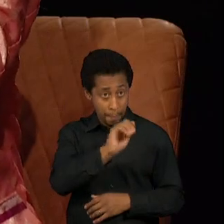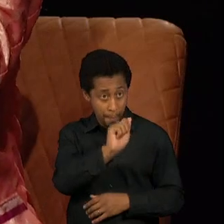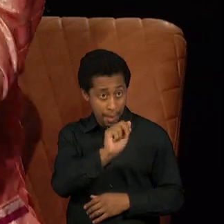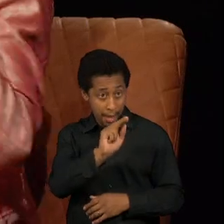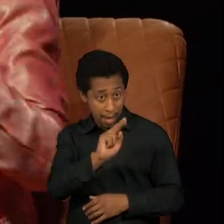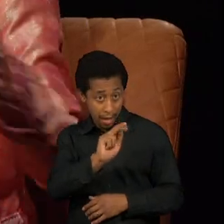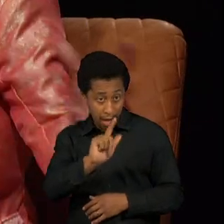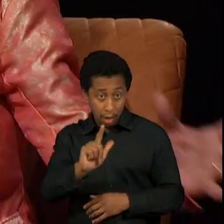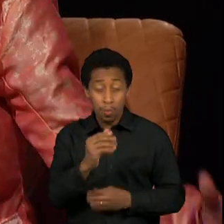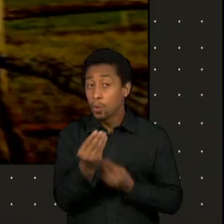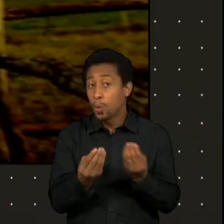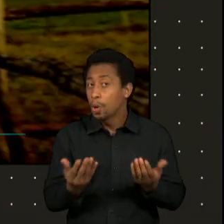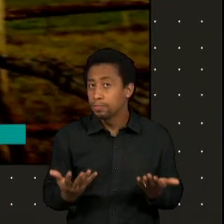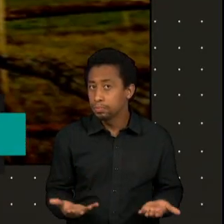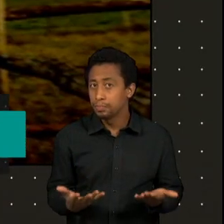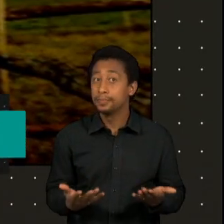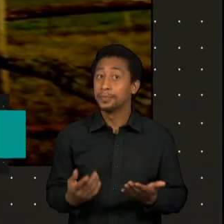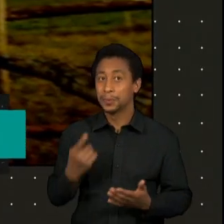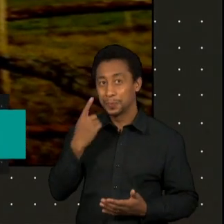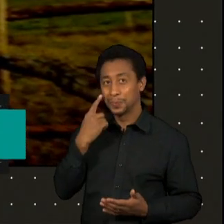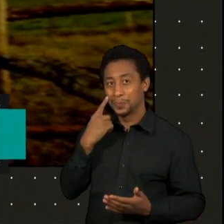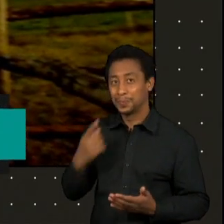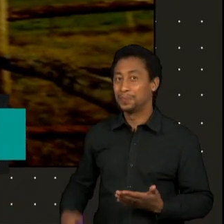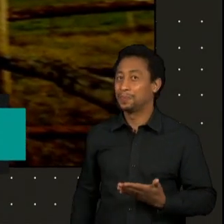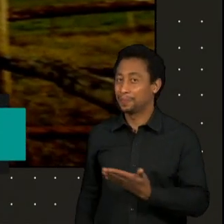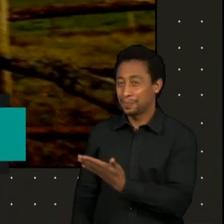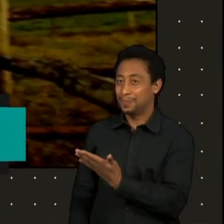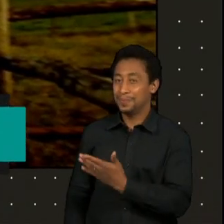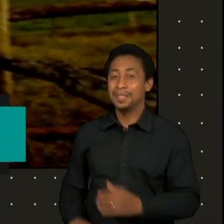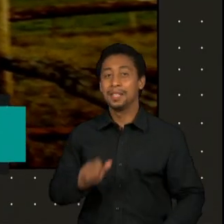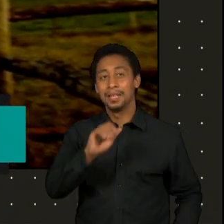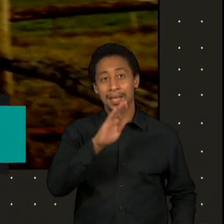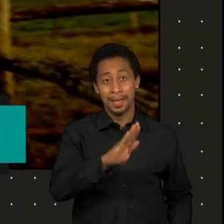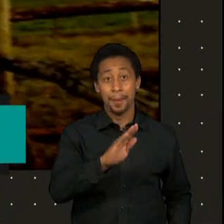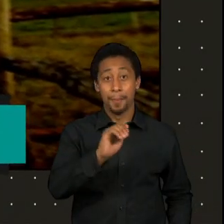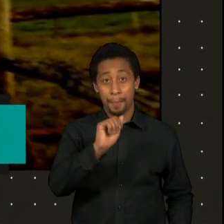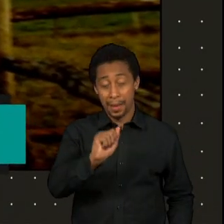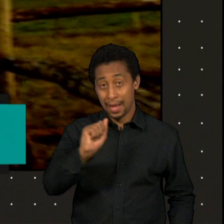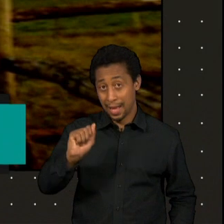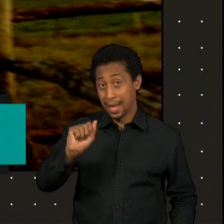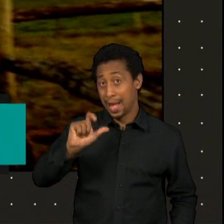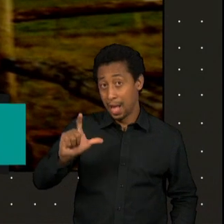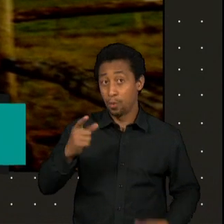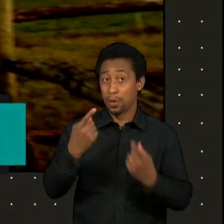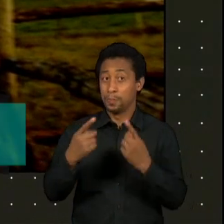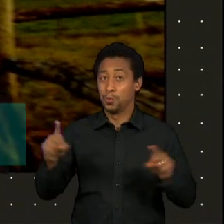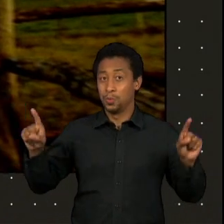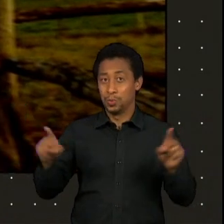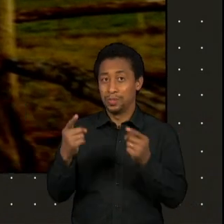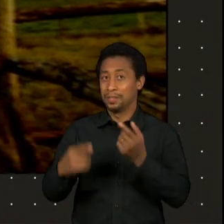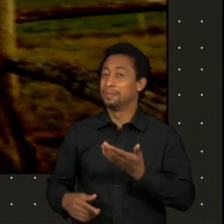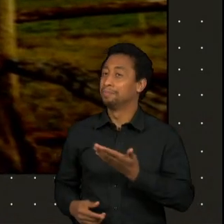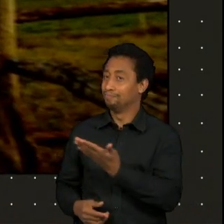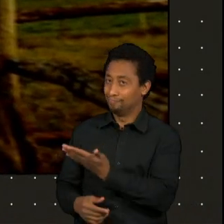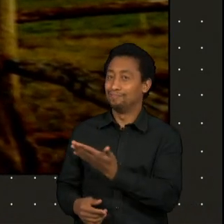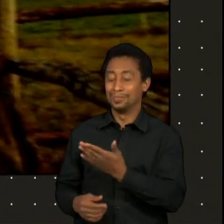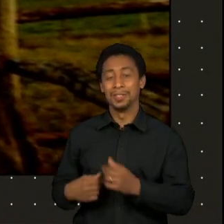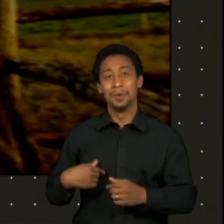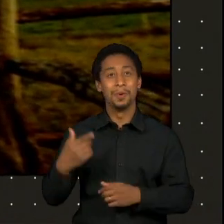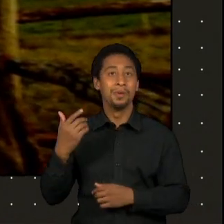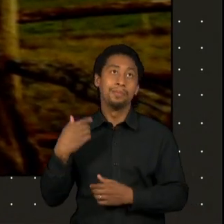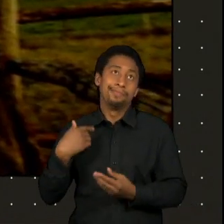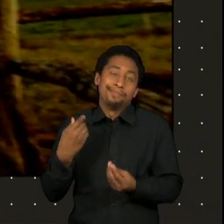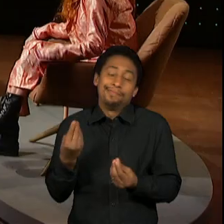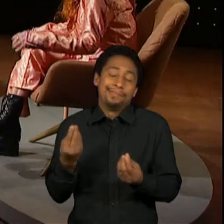Baal foi... Eu vou ter que aprender a dirigir antes de fazer o Luz nas Trevas, né? E aí